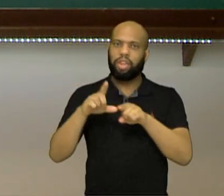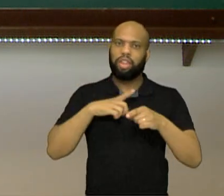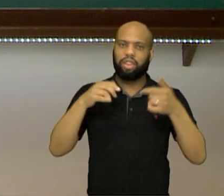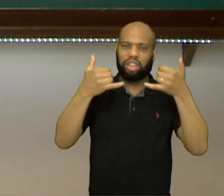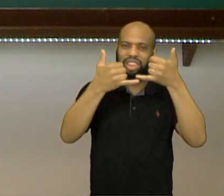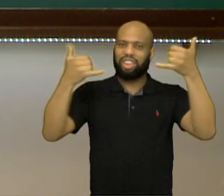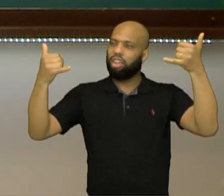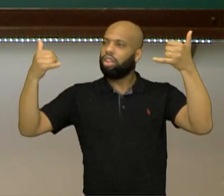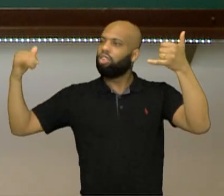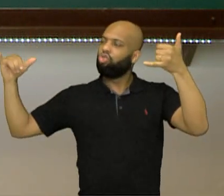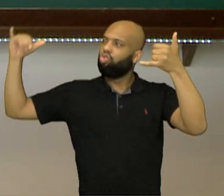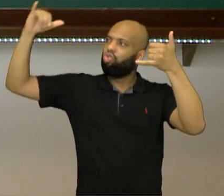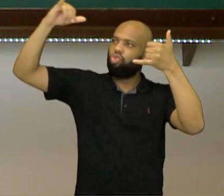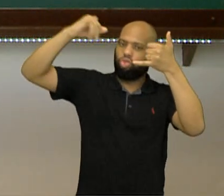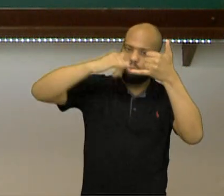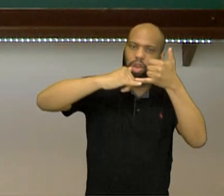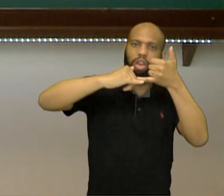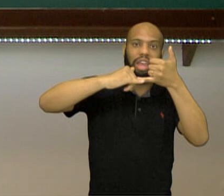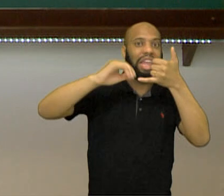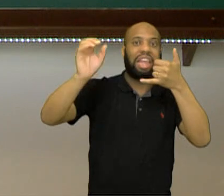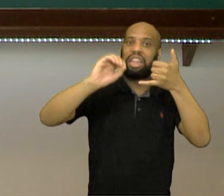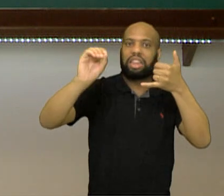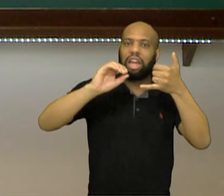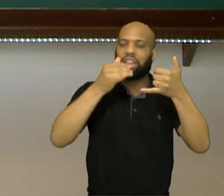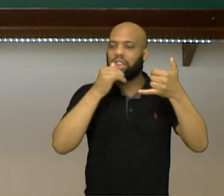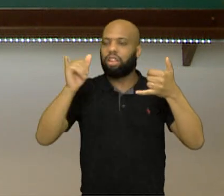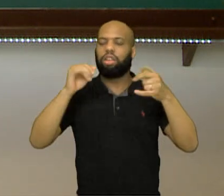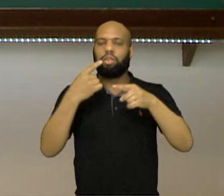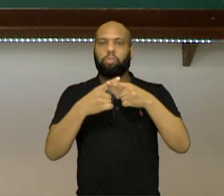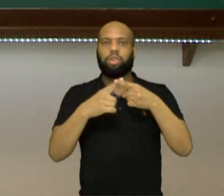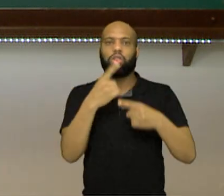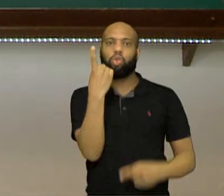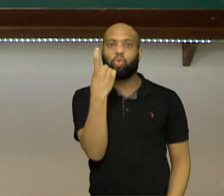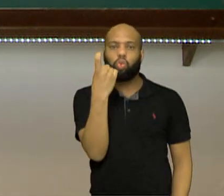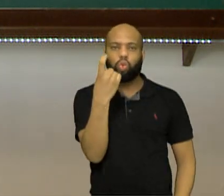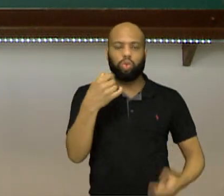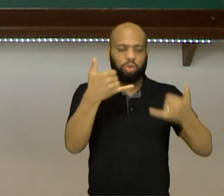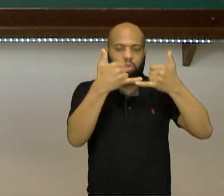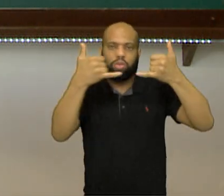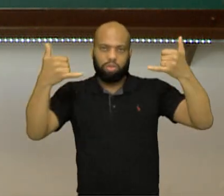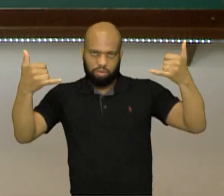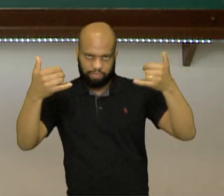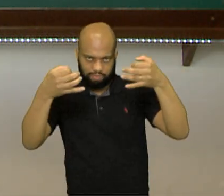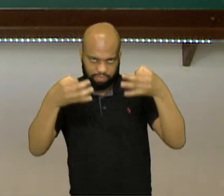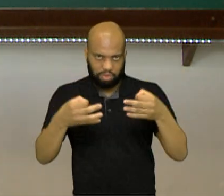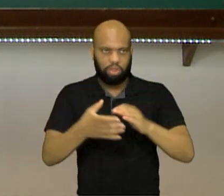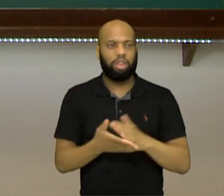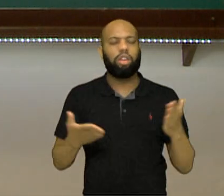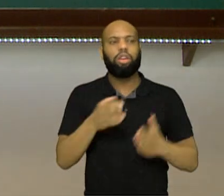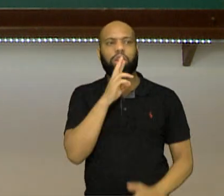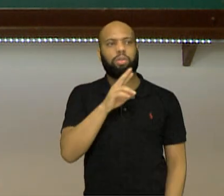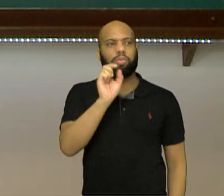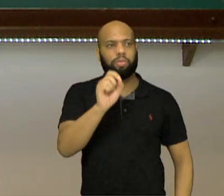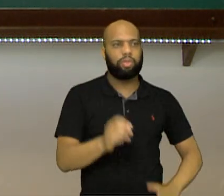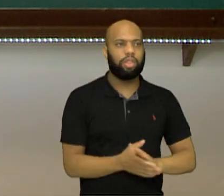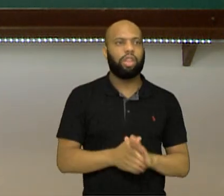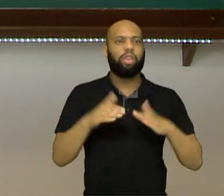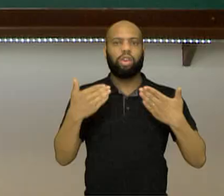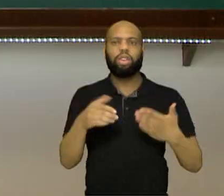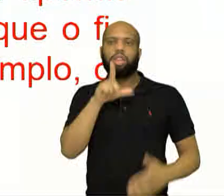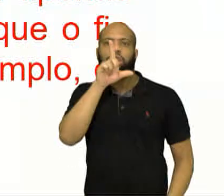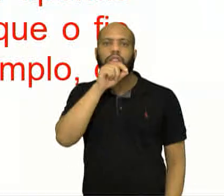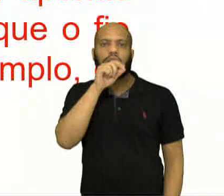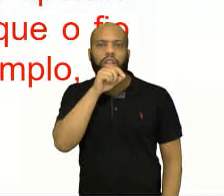leva choque, né? Porque, na verdade, encostou num cabo só, tá? Bom, então a resposta é que os